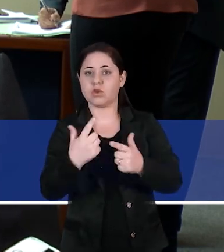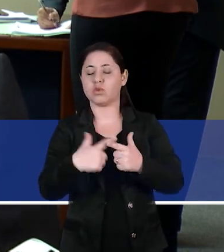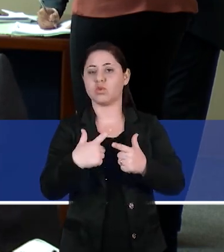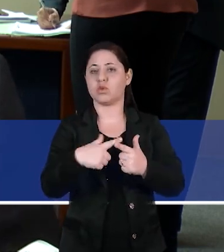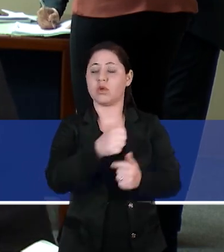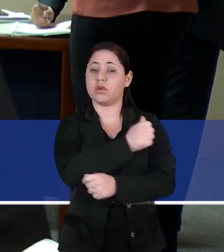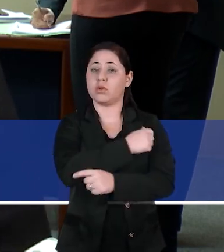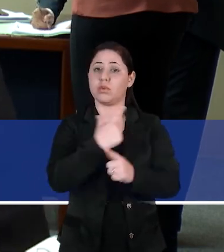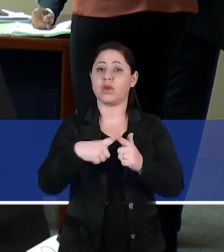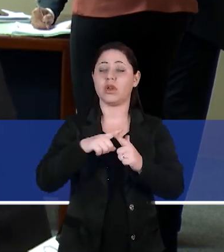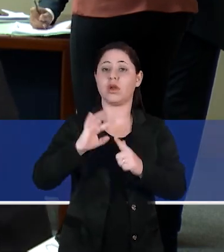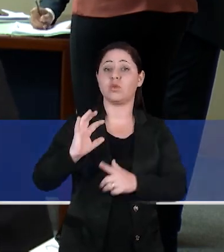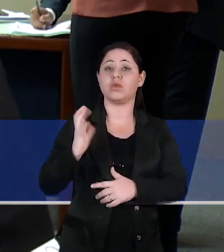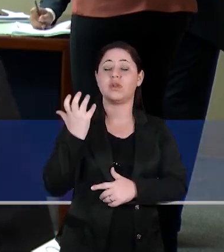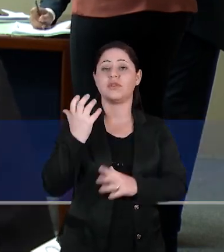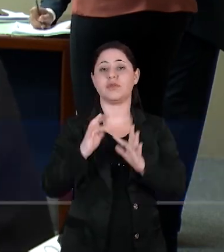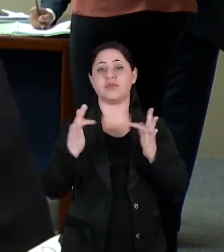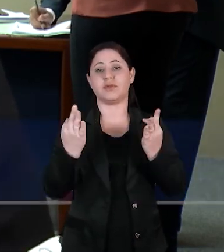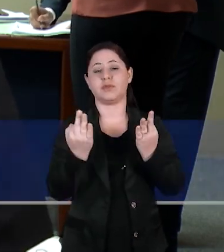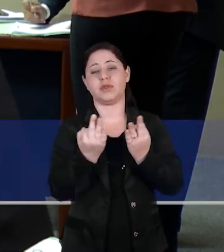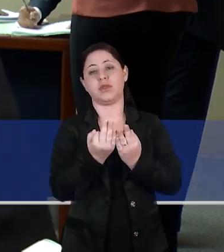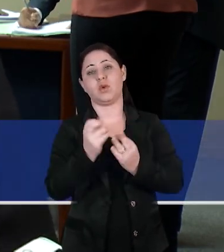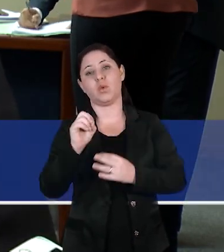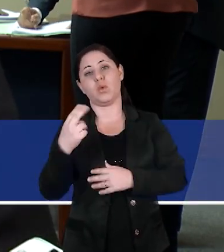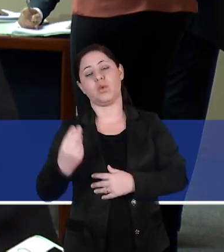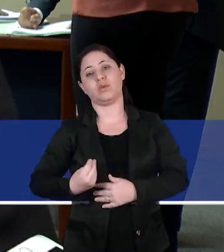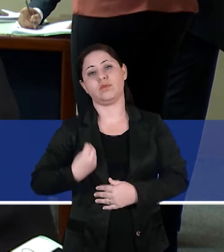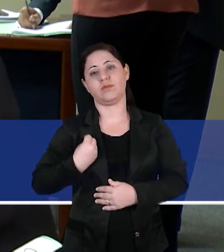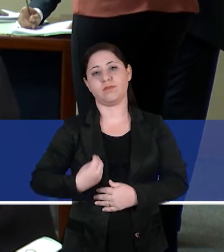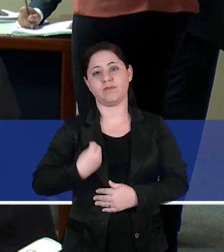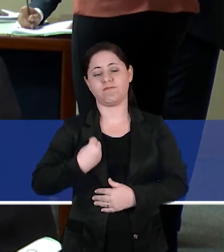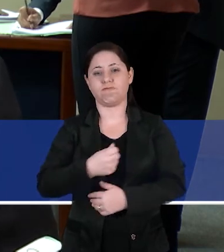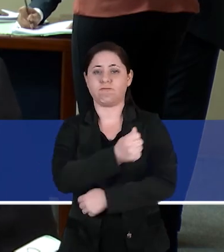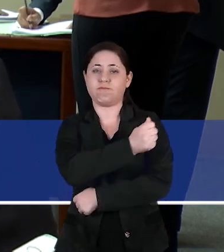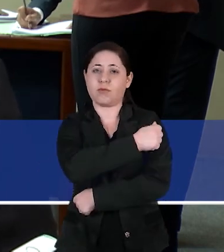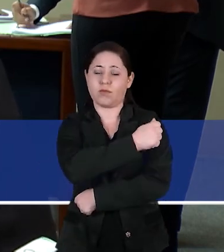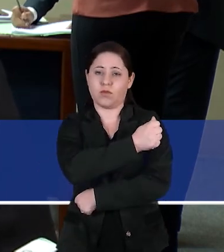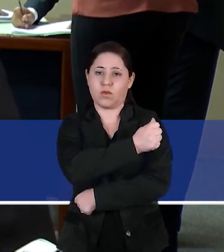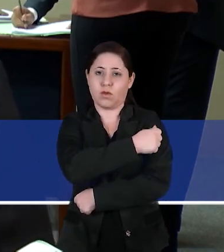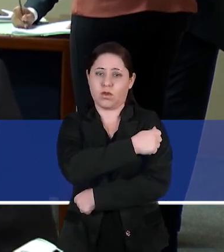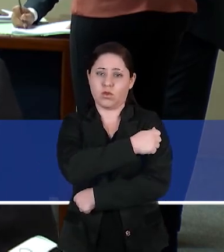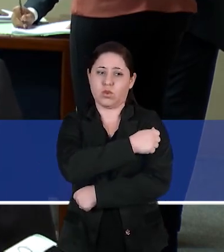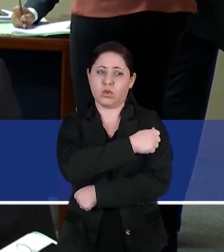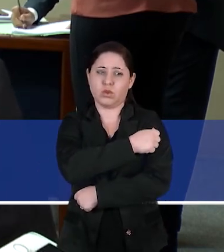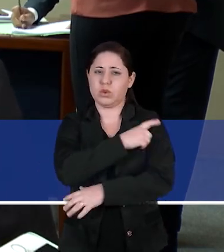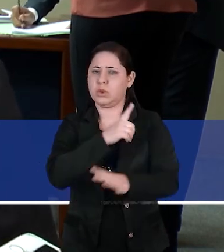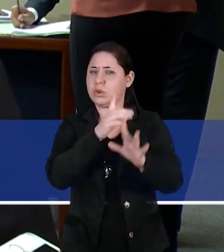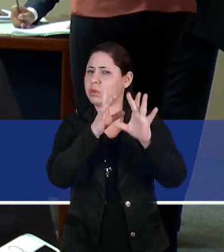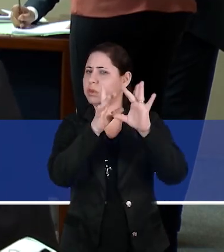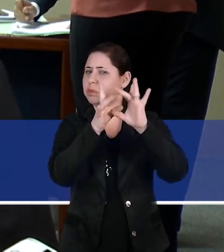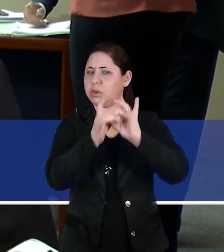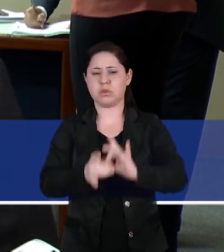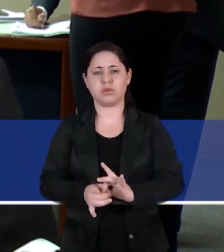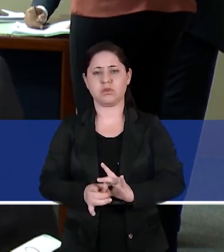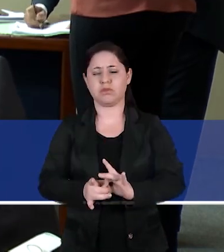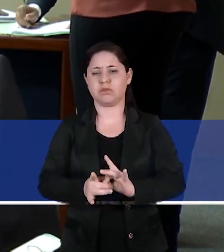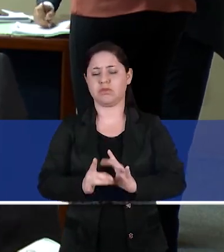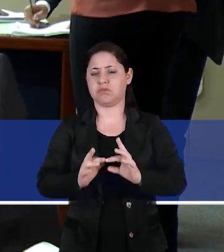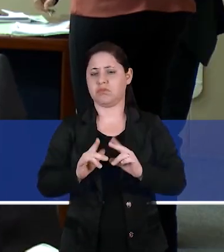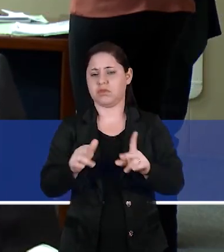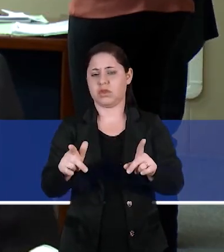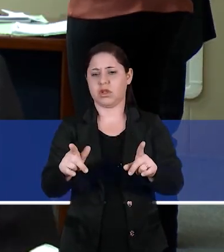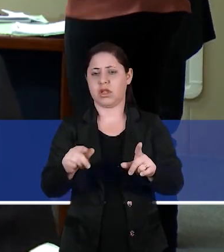é que aquilo que acontece nas famílias ou na vida do aluno, sob todos os